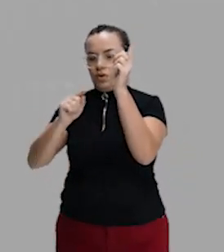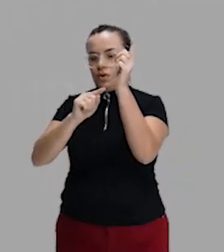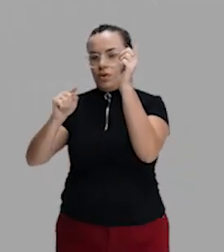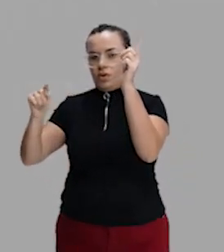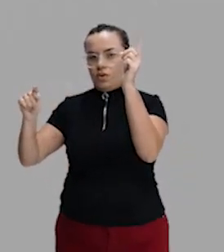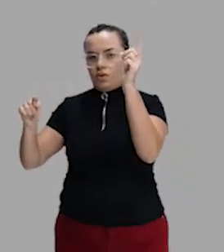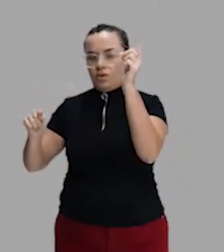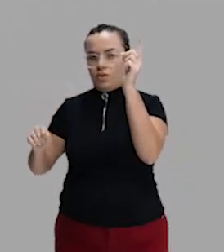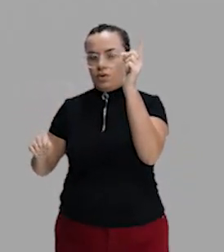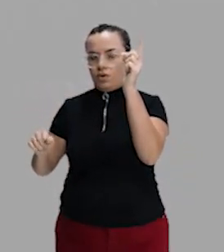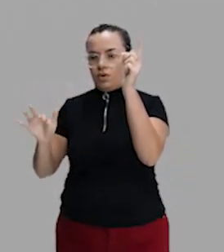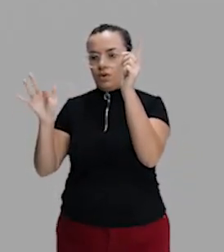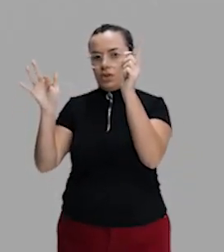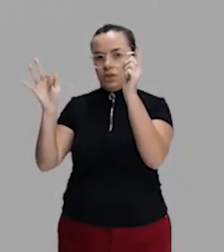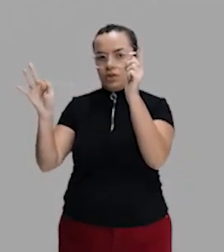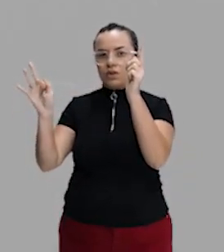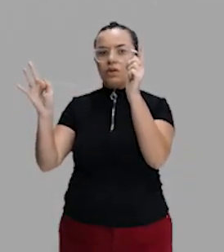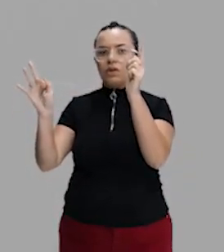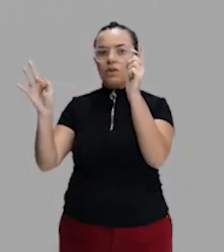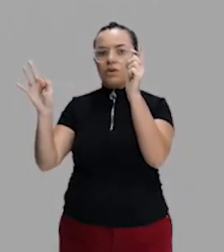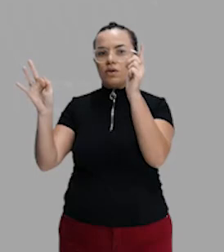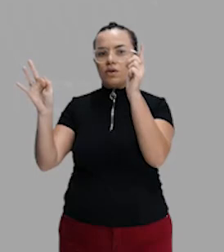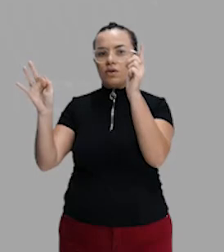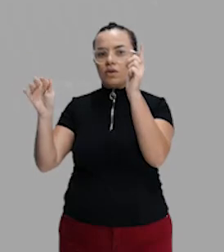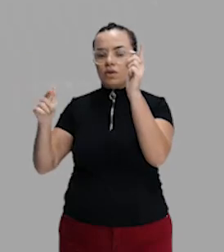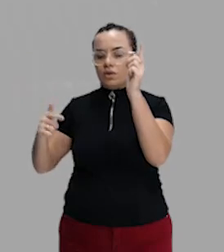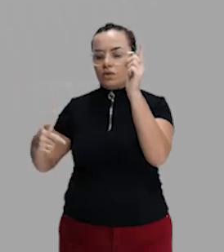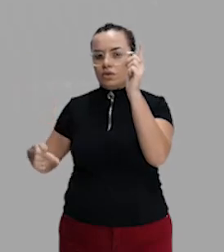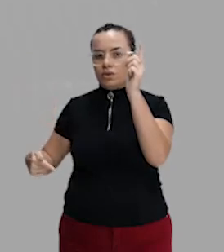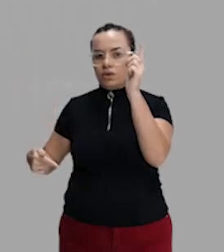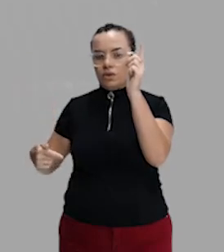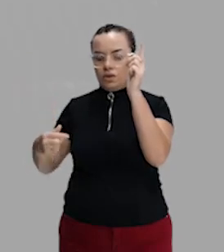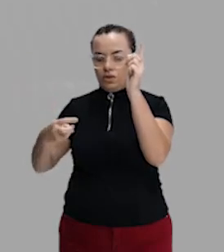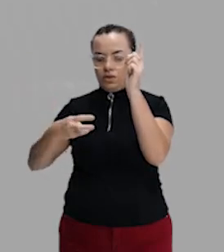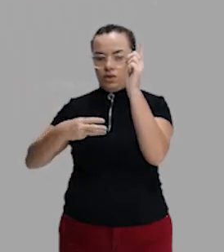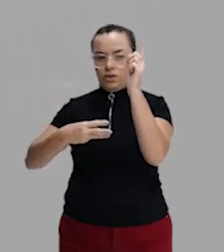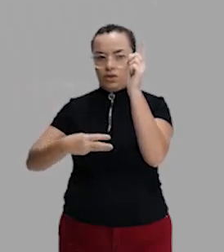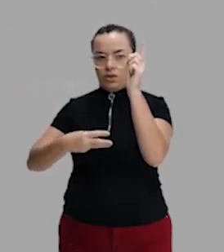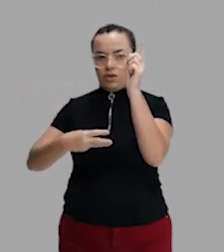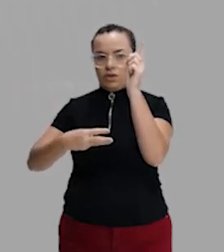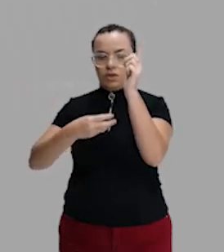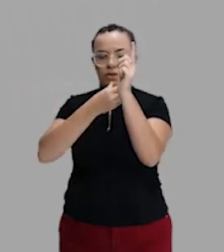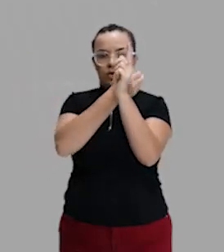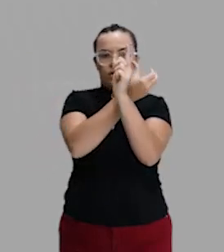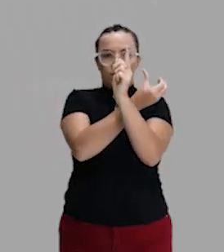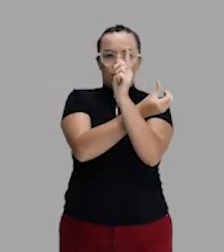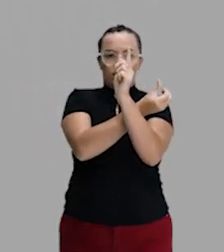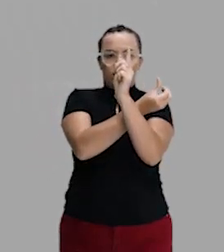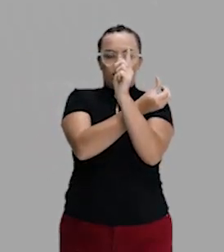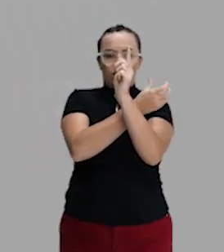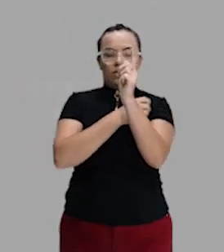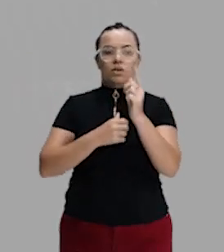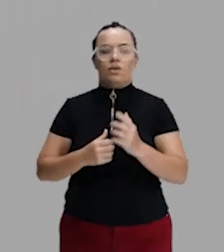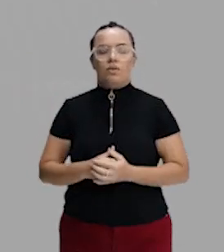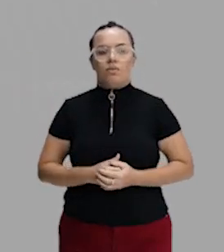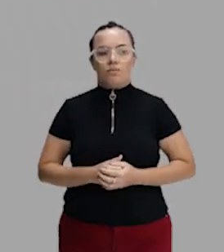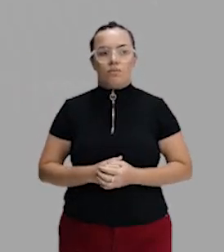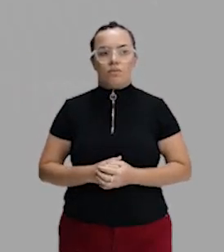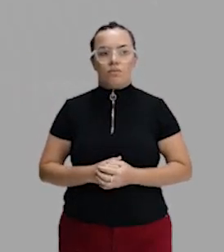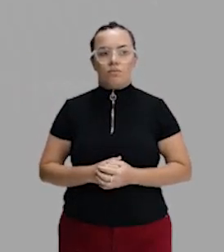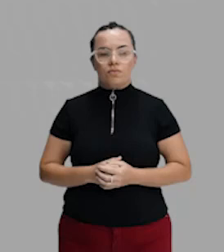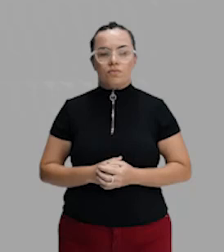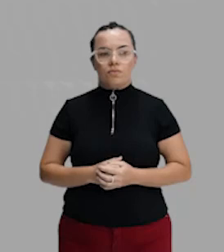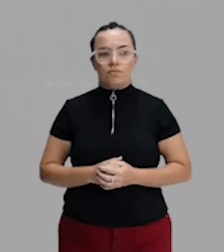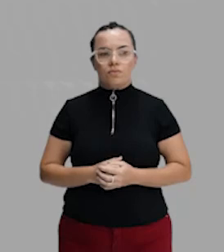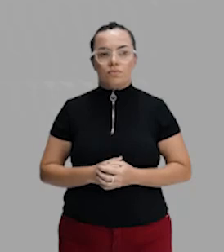Aqui, o foco da parábola. E a equação da diretriz é x menos 3 igual a 0. E